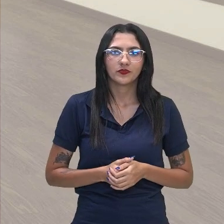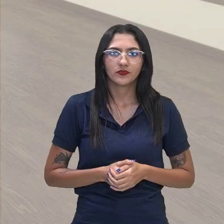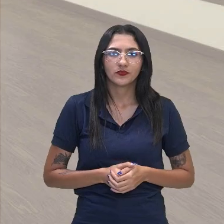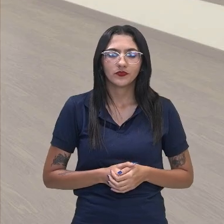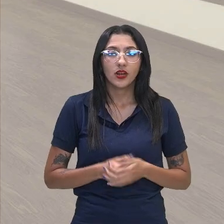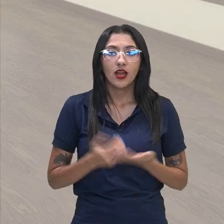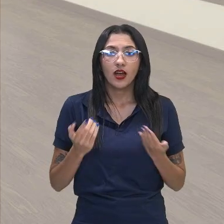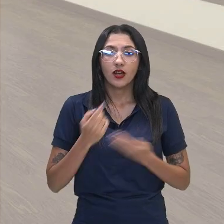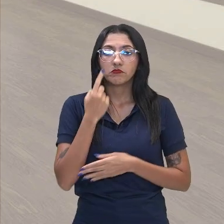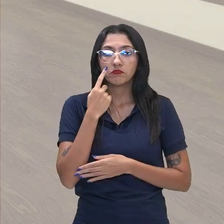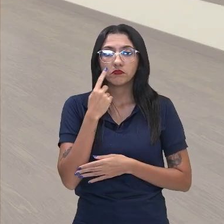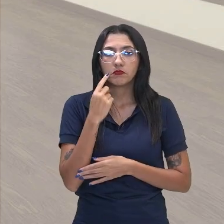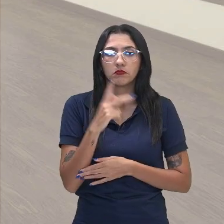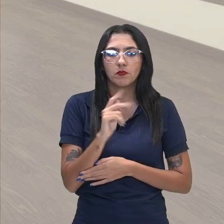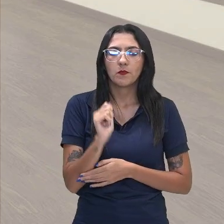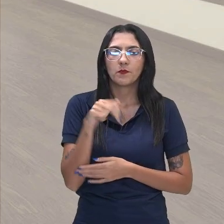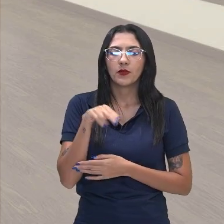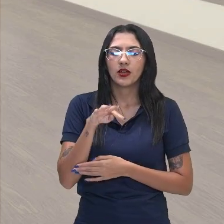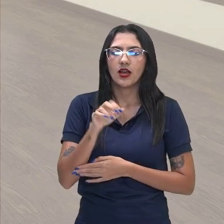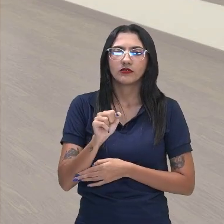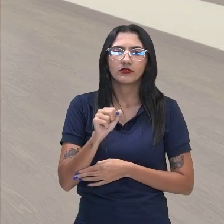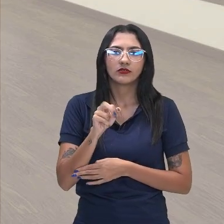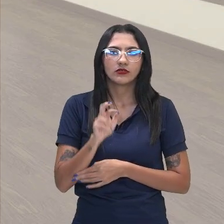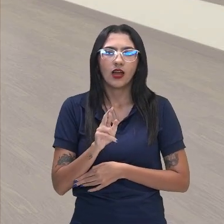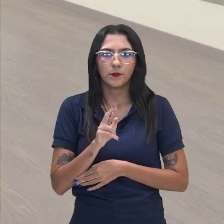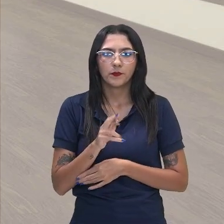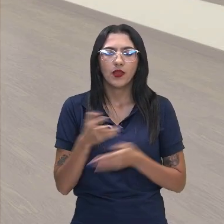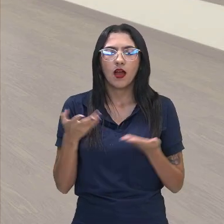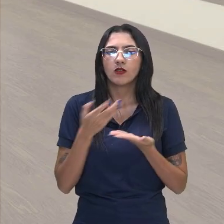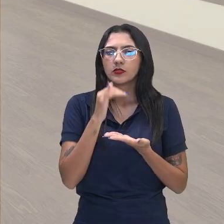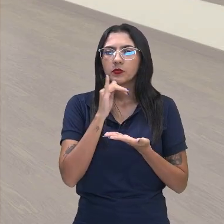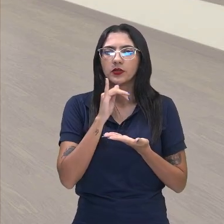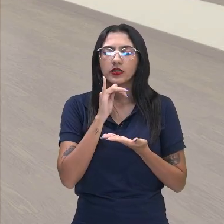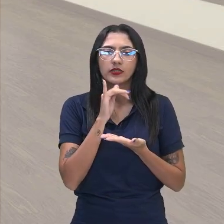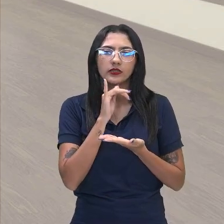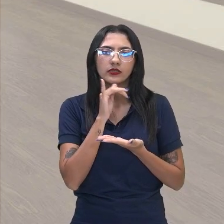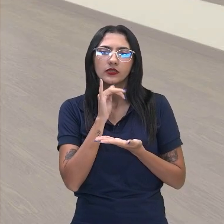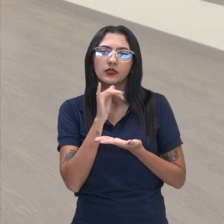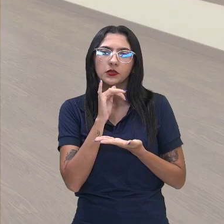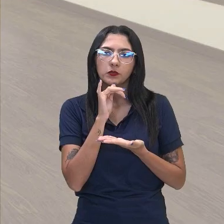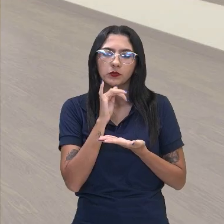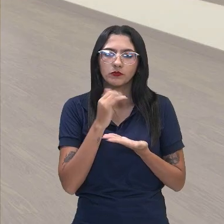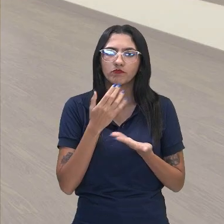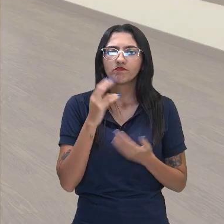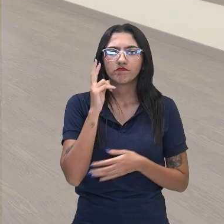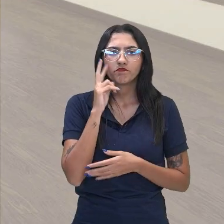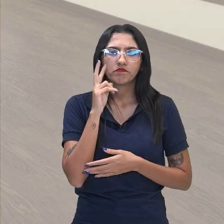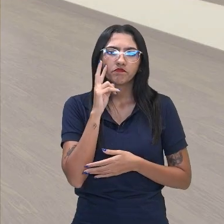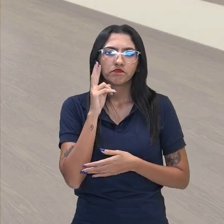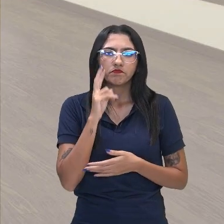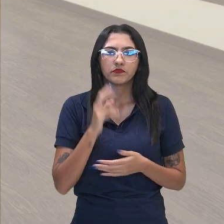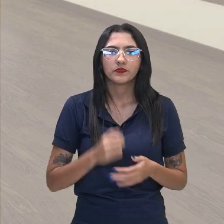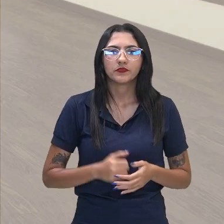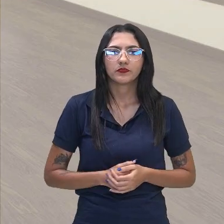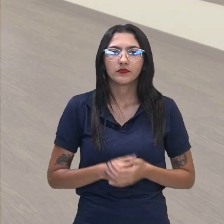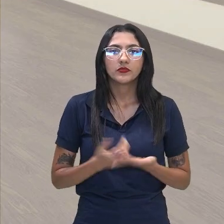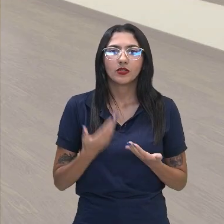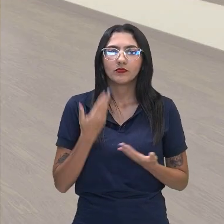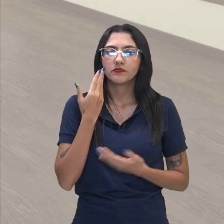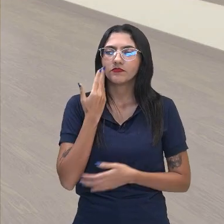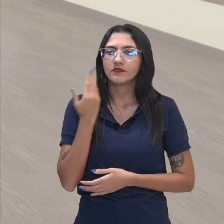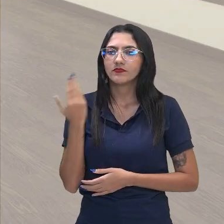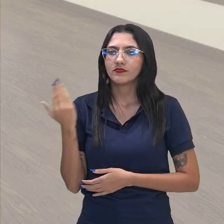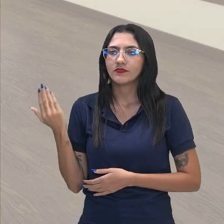flexão plantar. É aquela para baixar. Ou, como eu falei para vocês, a ponta. Aqui eu vou tentar demonstrar para